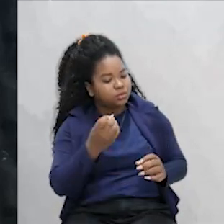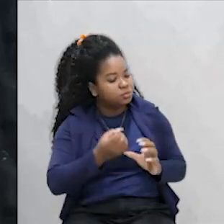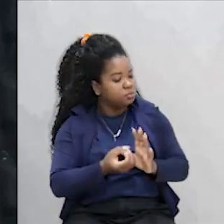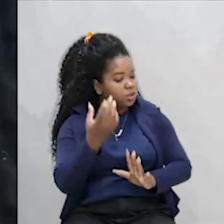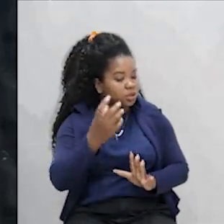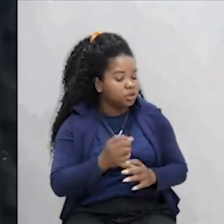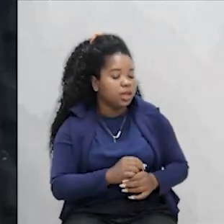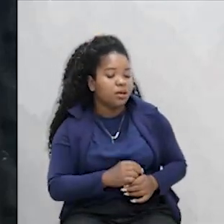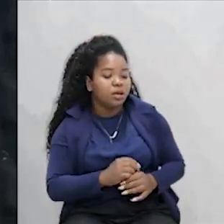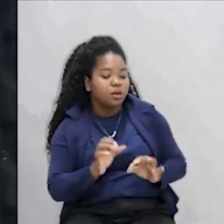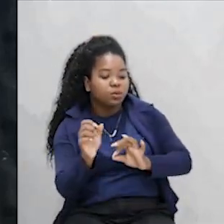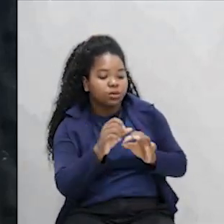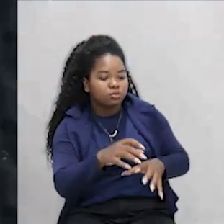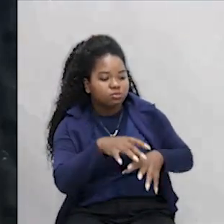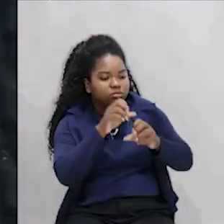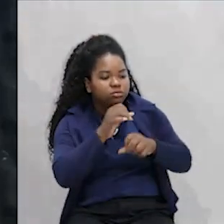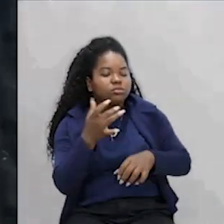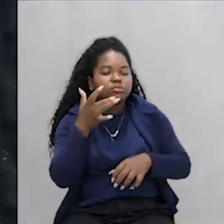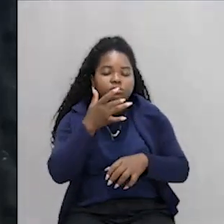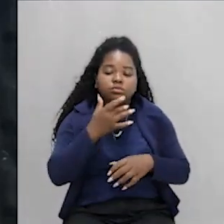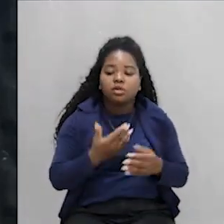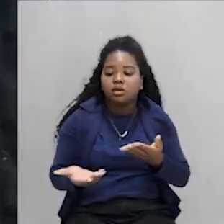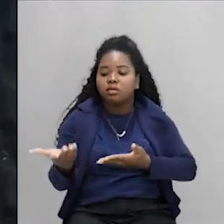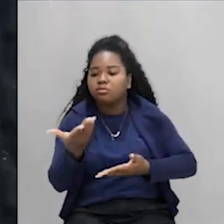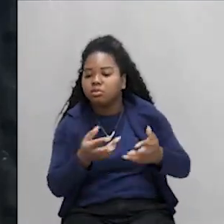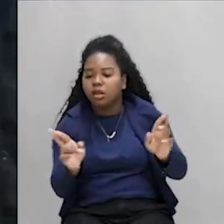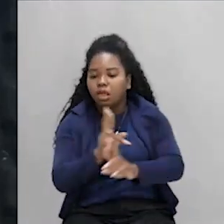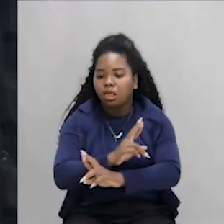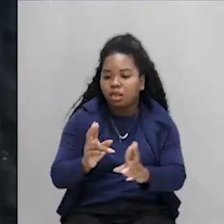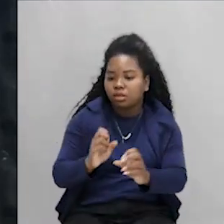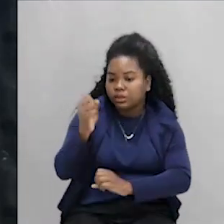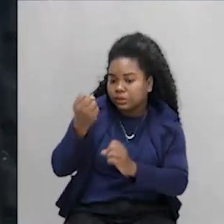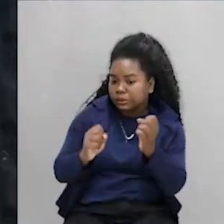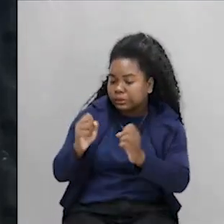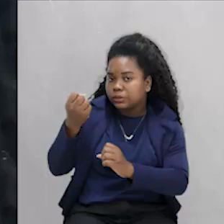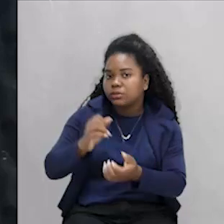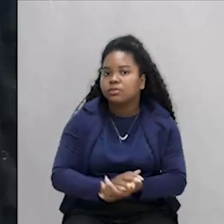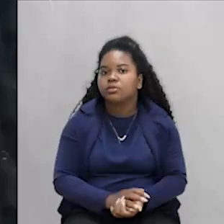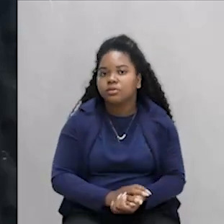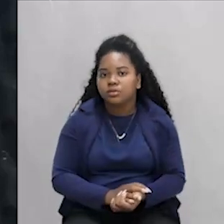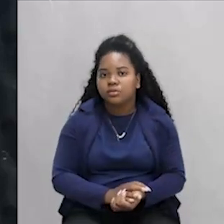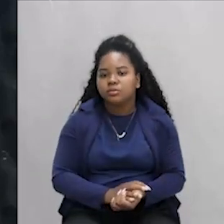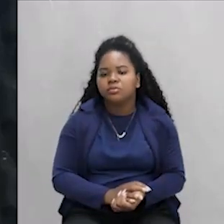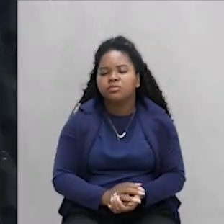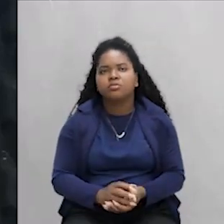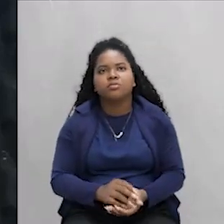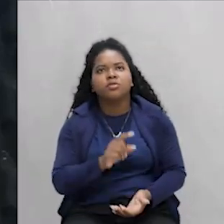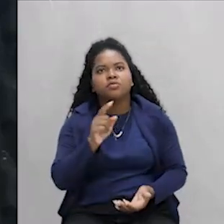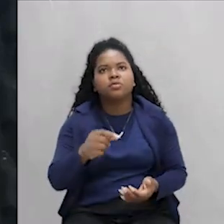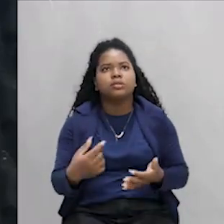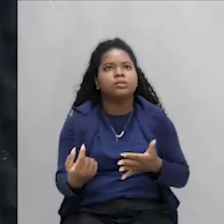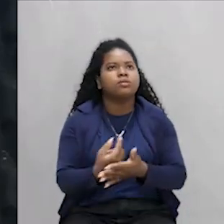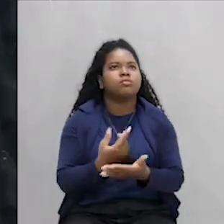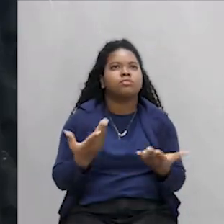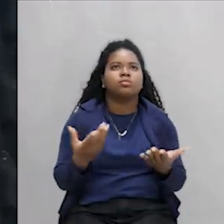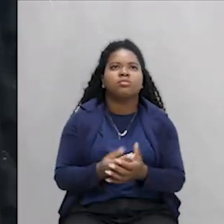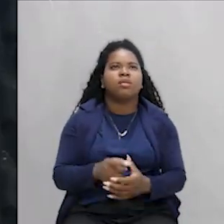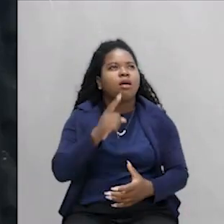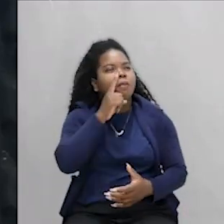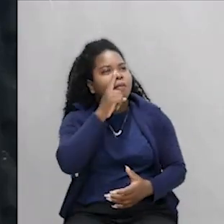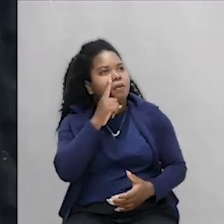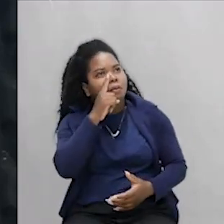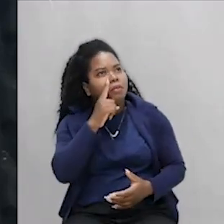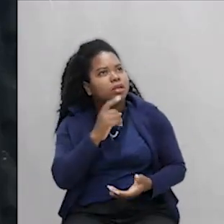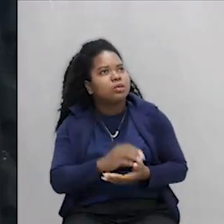essências aí vão para a indústria alimentícia turminha você pode estar se perguntando é perigoso faz mal